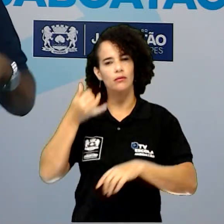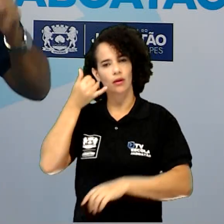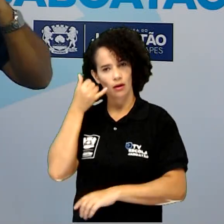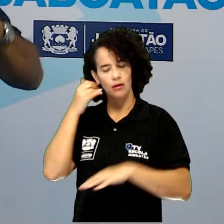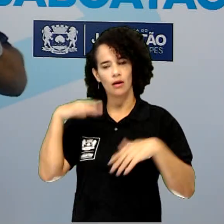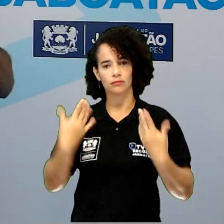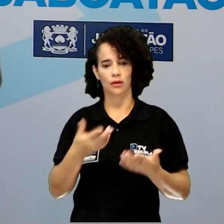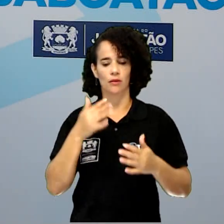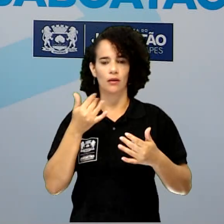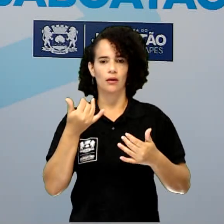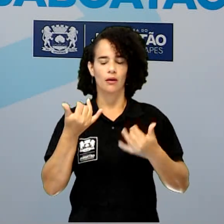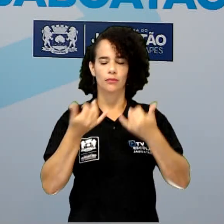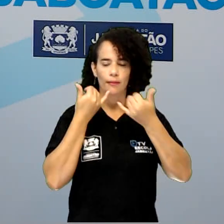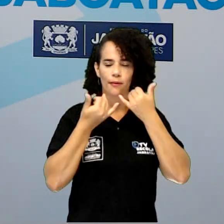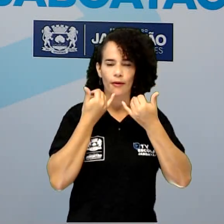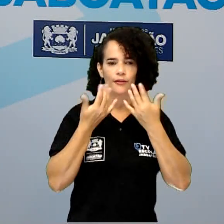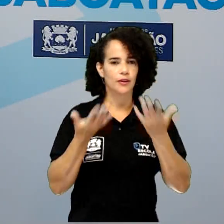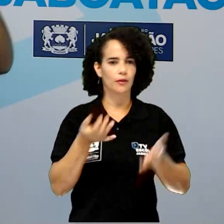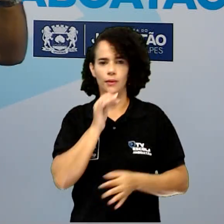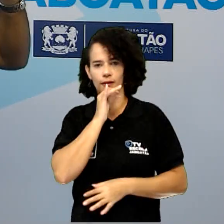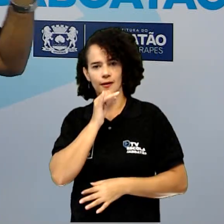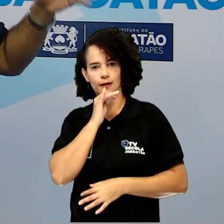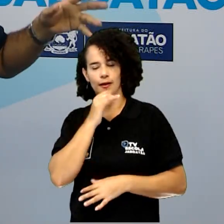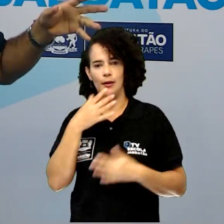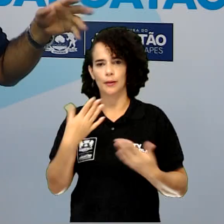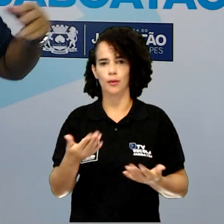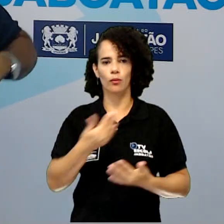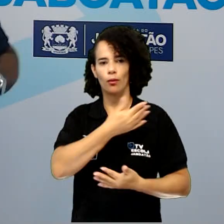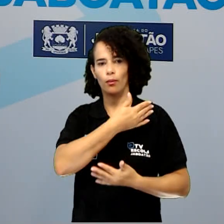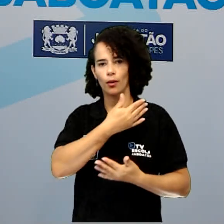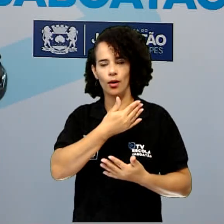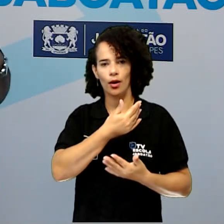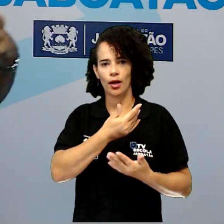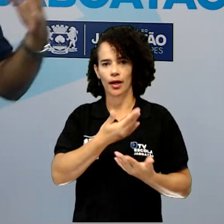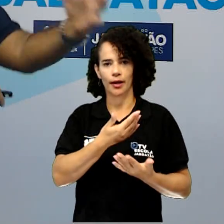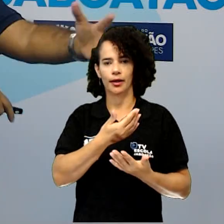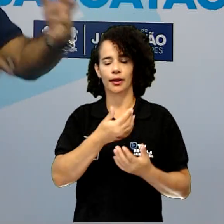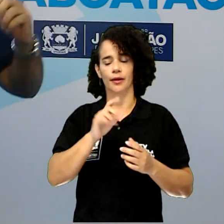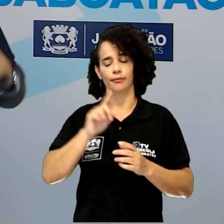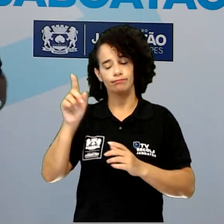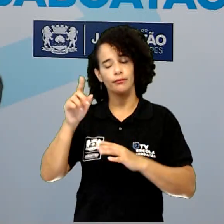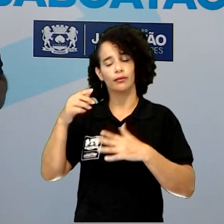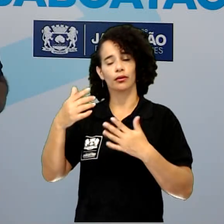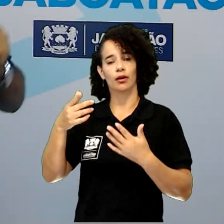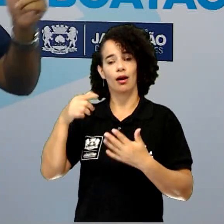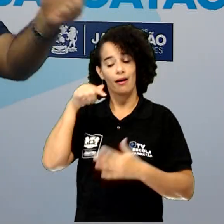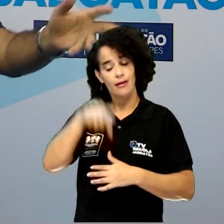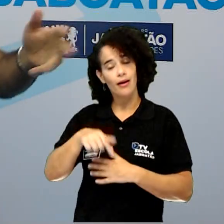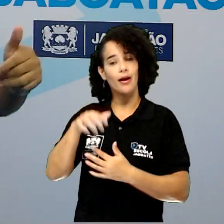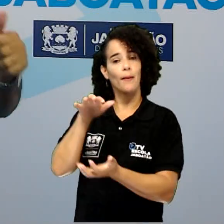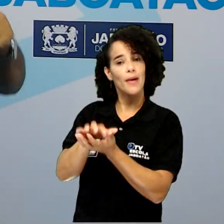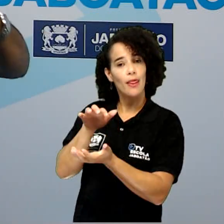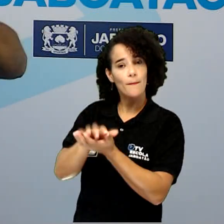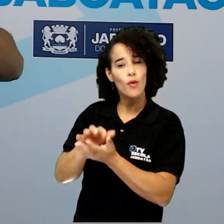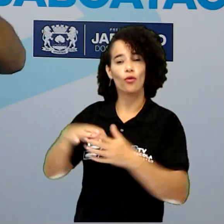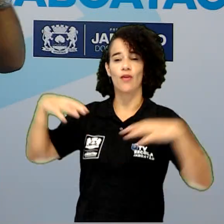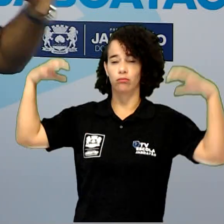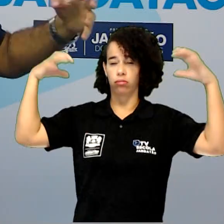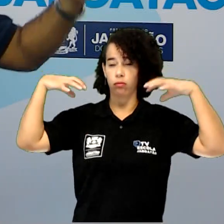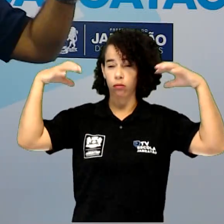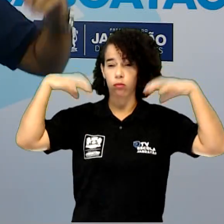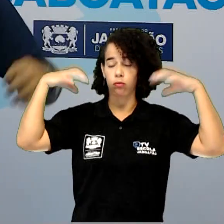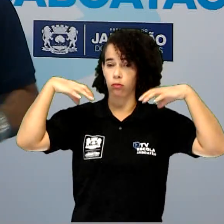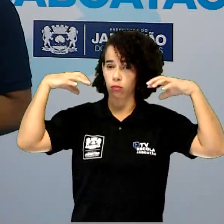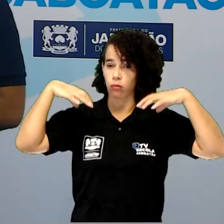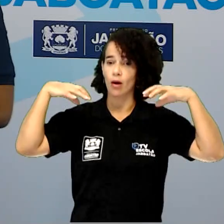lá o aviso do órgão público que diz que vai chover muito no estado, no litoral, vai aparecer um